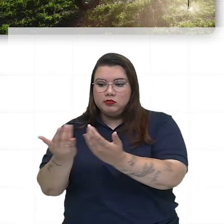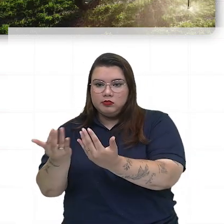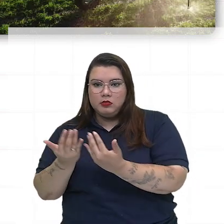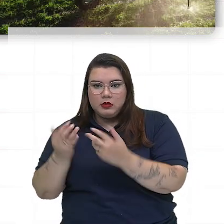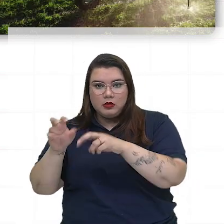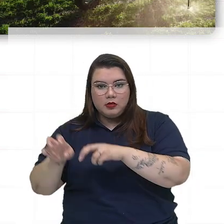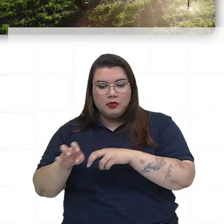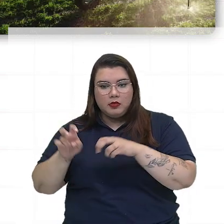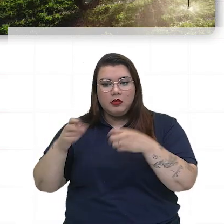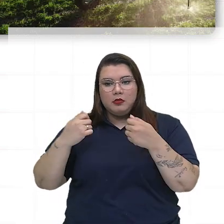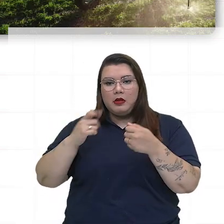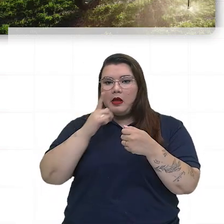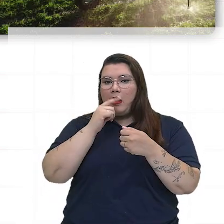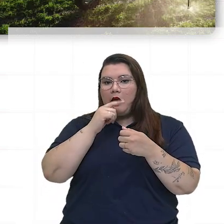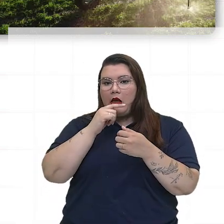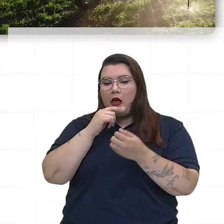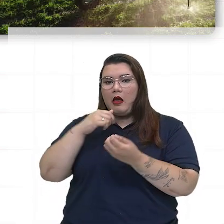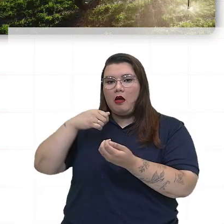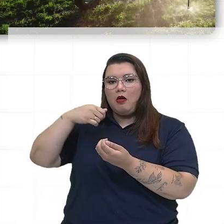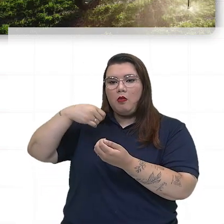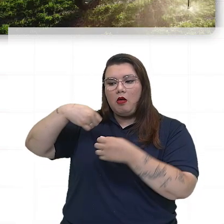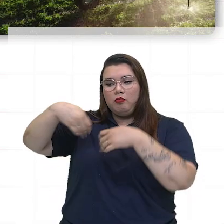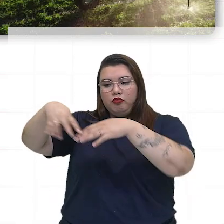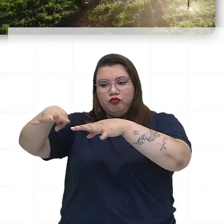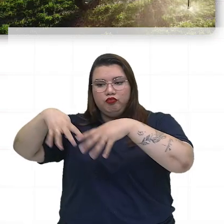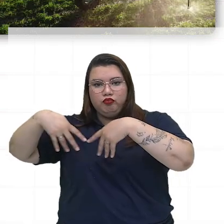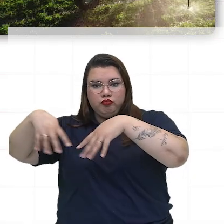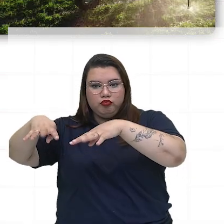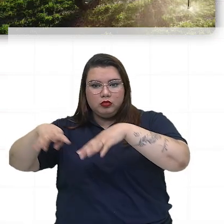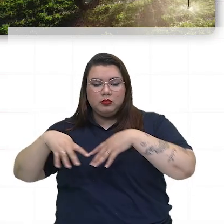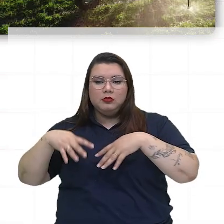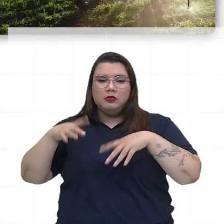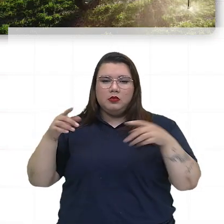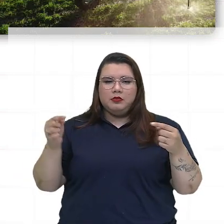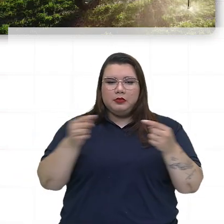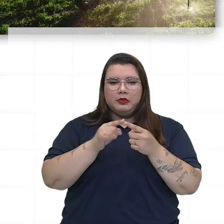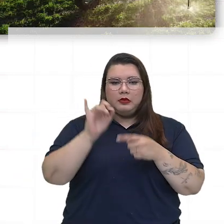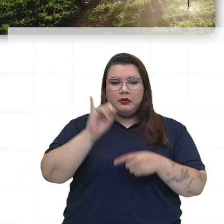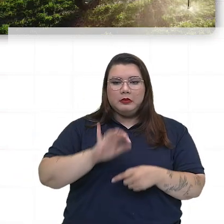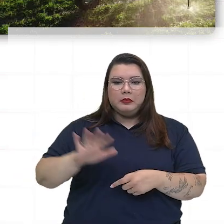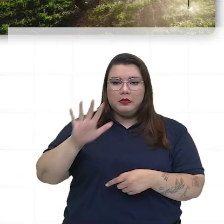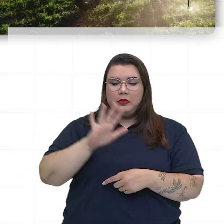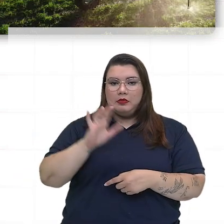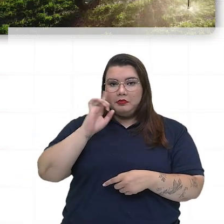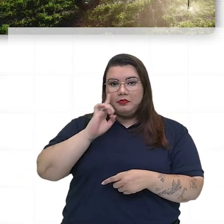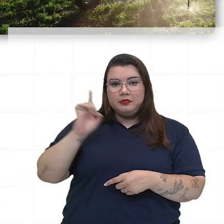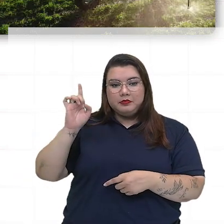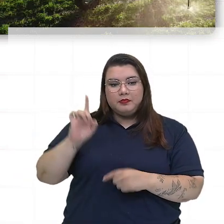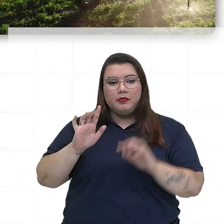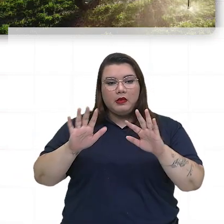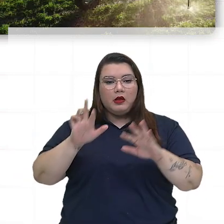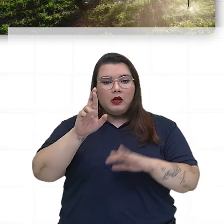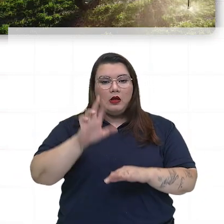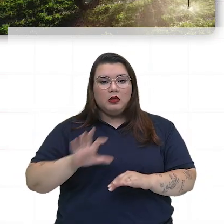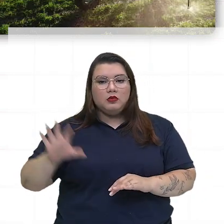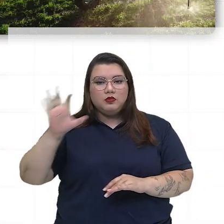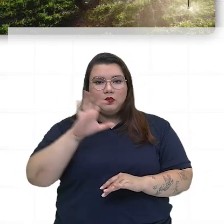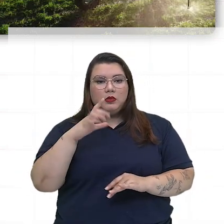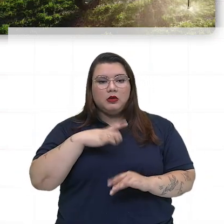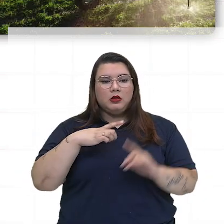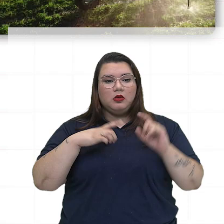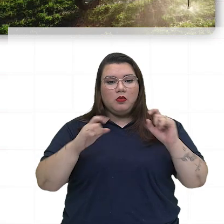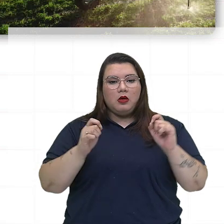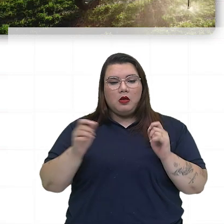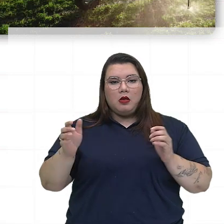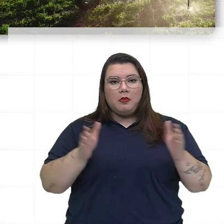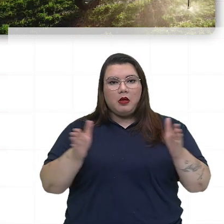se tem essa atividade muito grande da agricultura. Agora, em regiões que acabam sendo afetadas por escassez